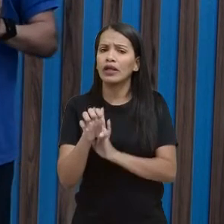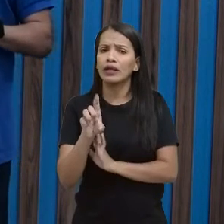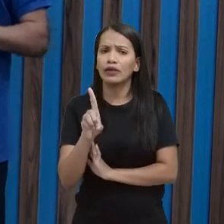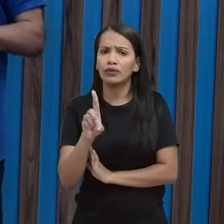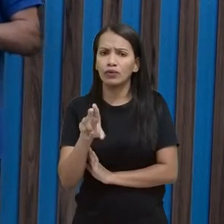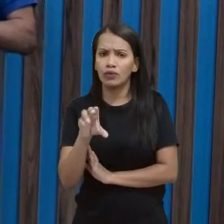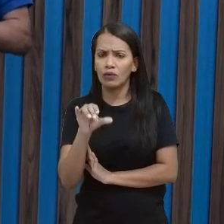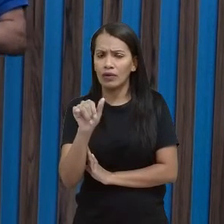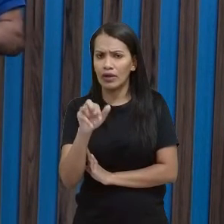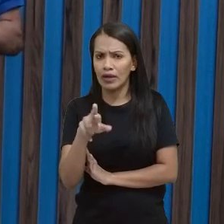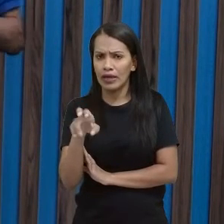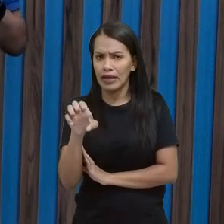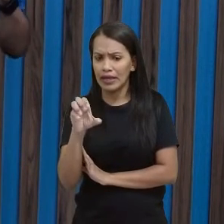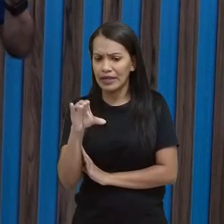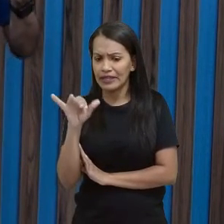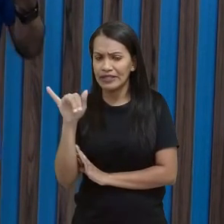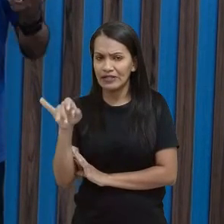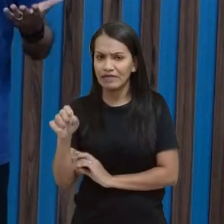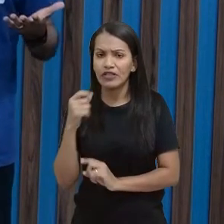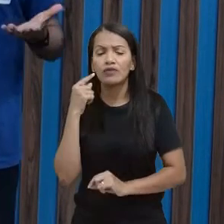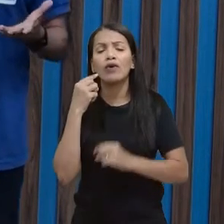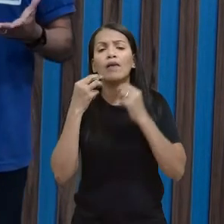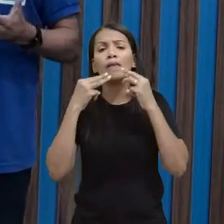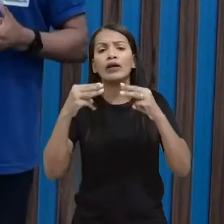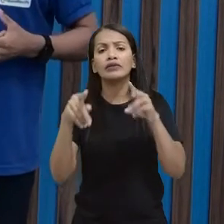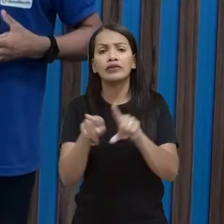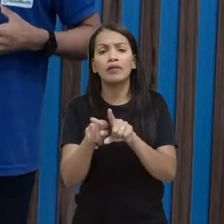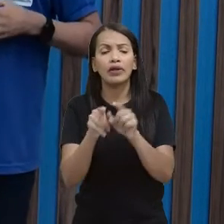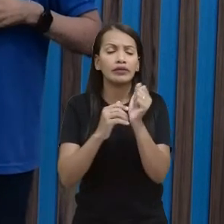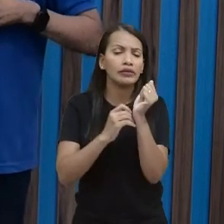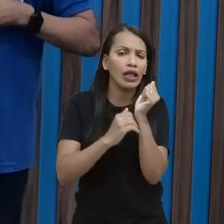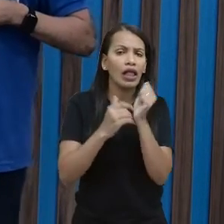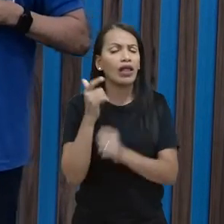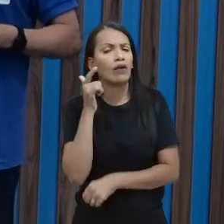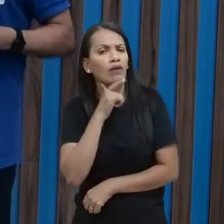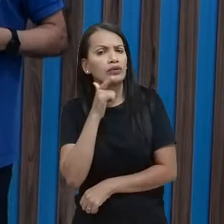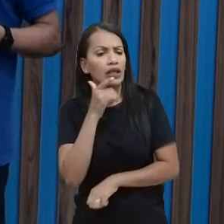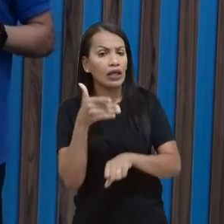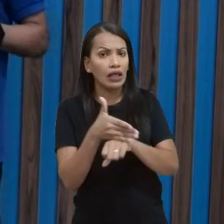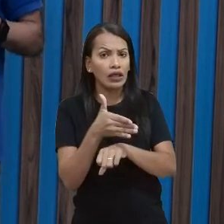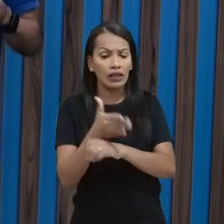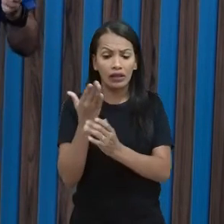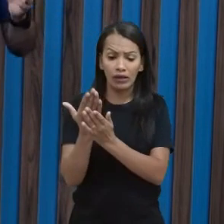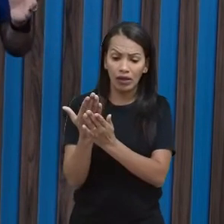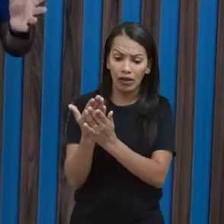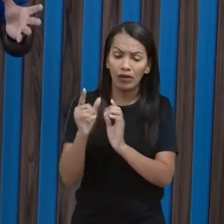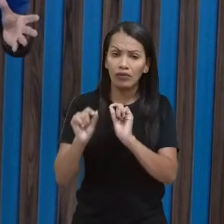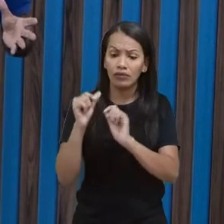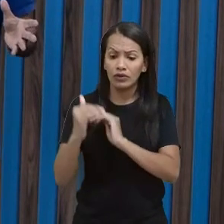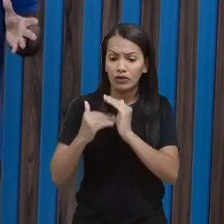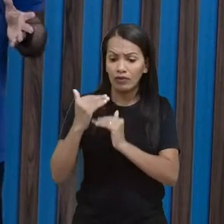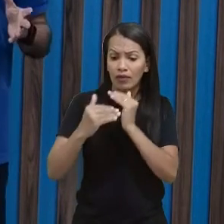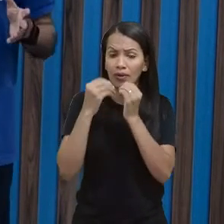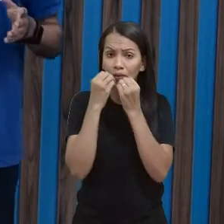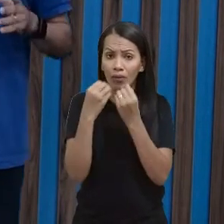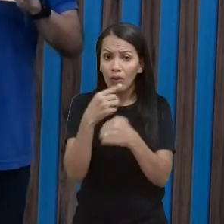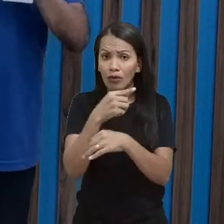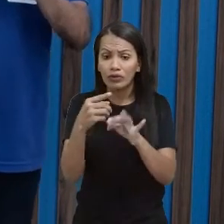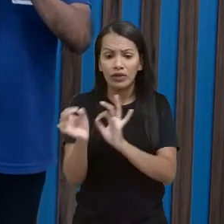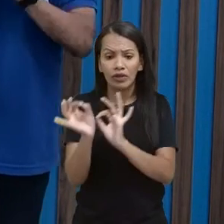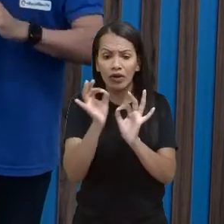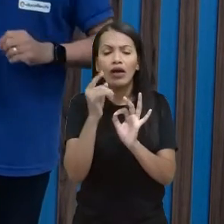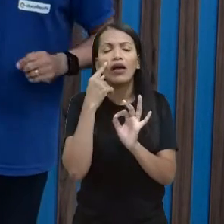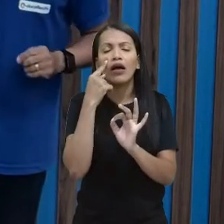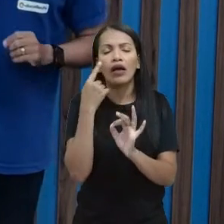tem lá, o IPTV, clica lá, bota a sua matrícula e senha e também consegue entrar nessa aula e desenvolver numa boa aí, você que é aluno da